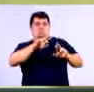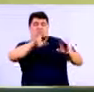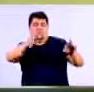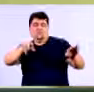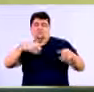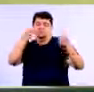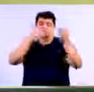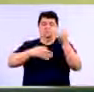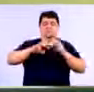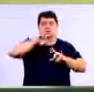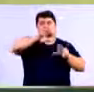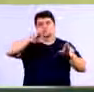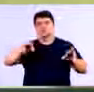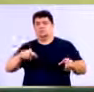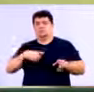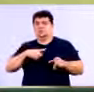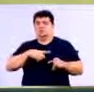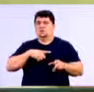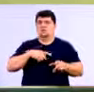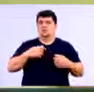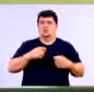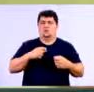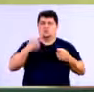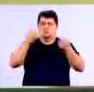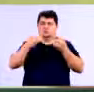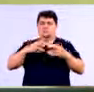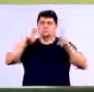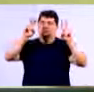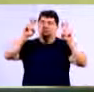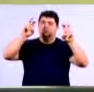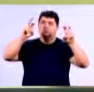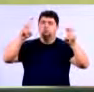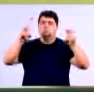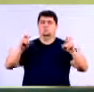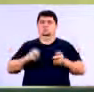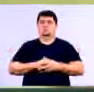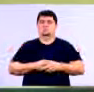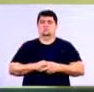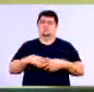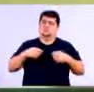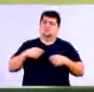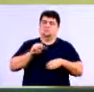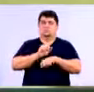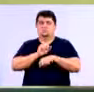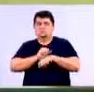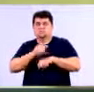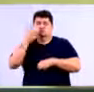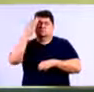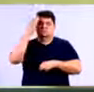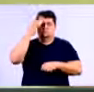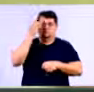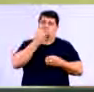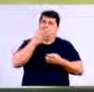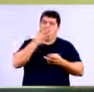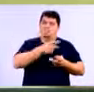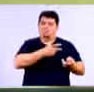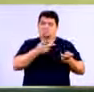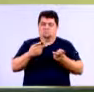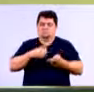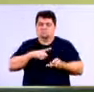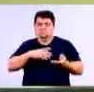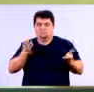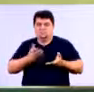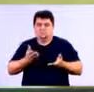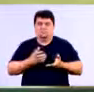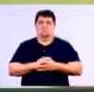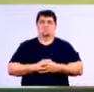outra, tá? Então essas são só linhas gerais que a gente quis passar aqui para vocês. Espero que tenha sido útil e proveitoso. Foi um prazer estar com vocês aqui nessa